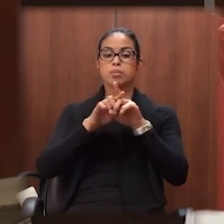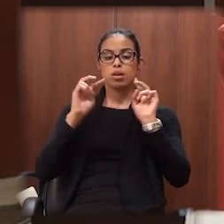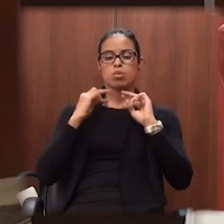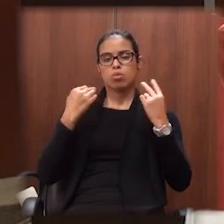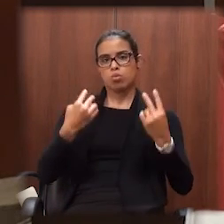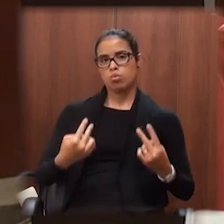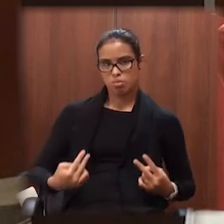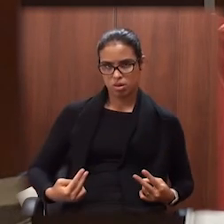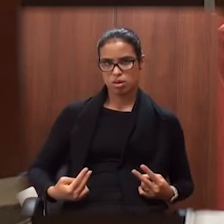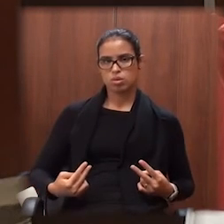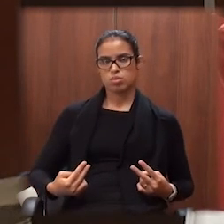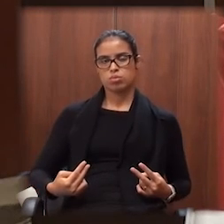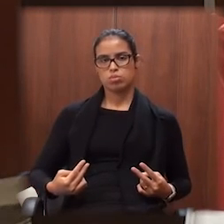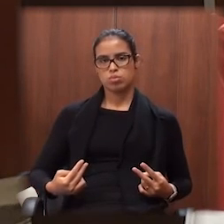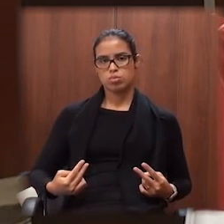do fundamento